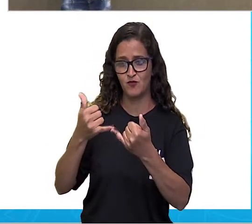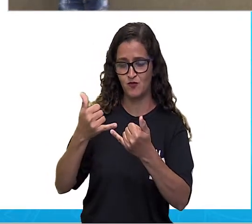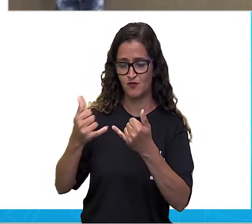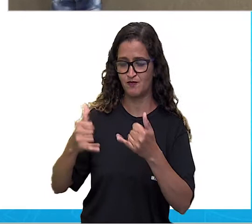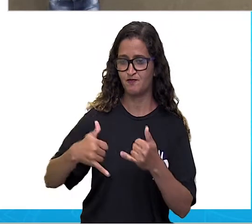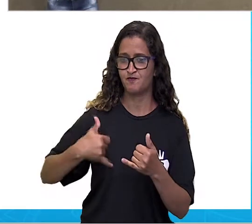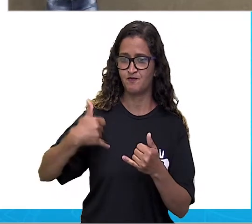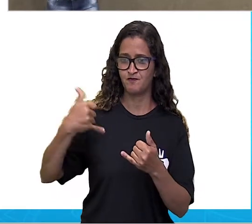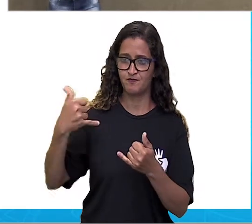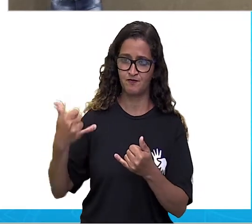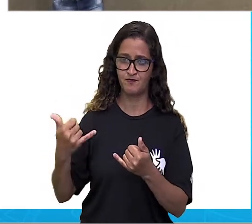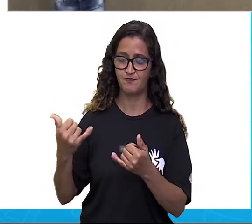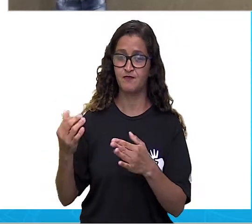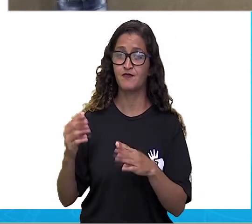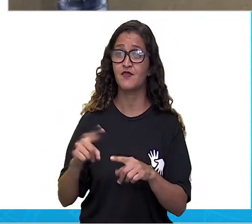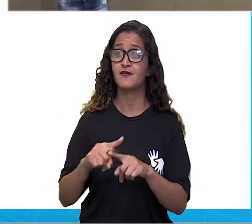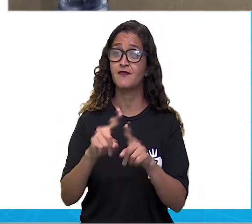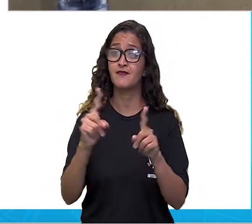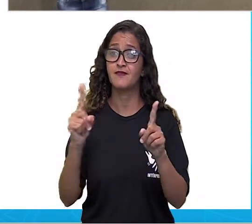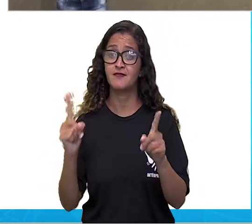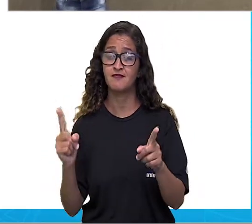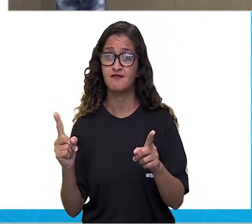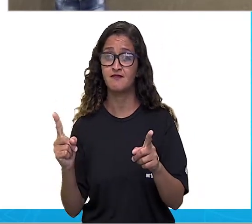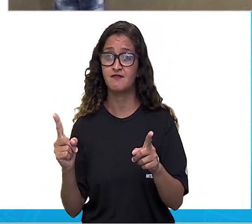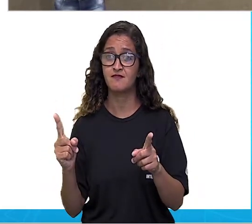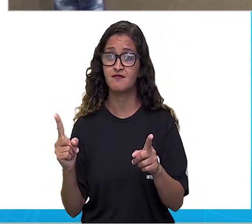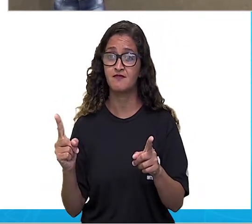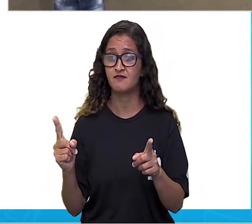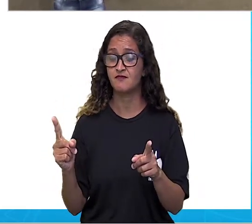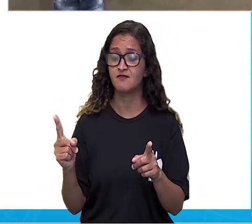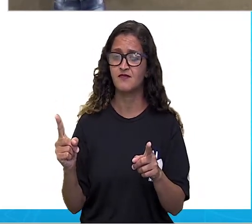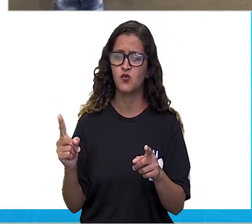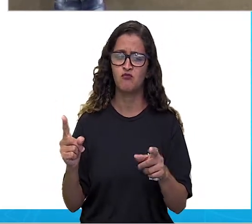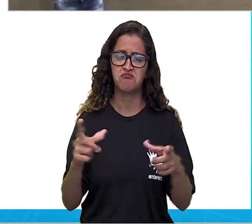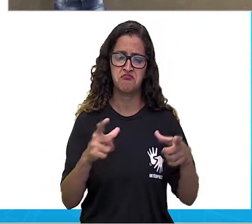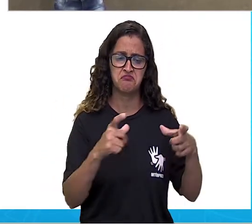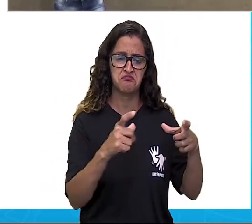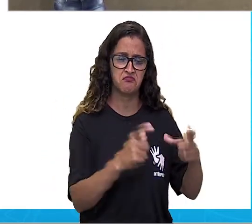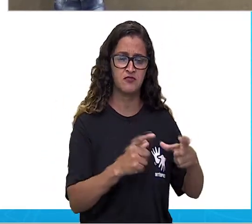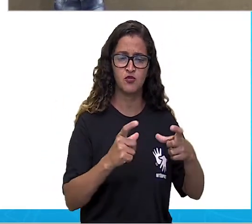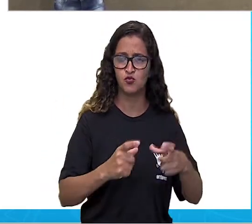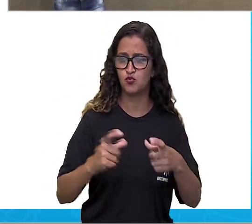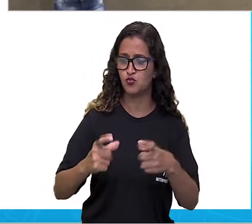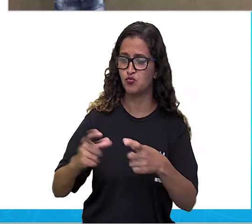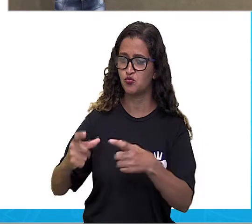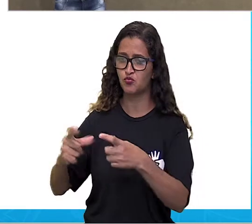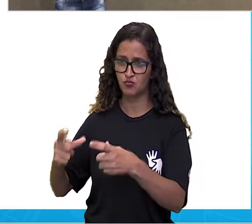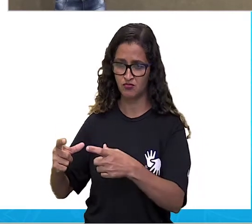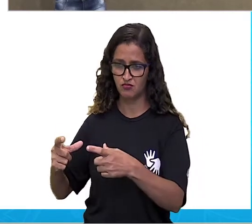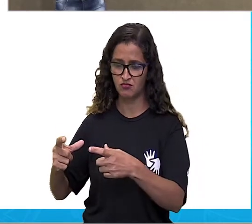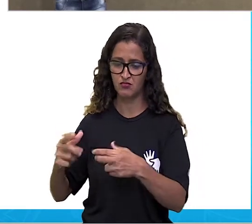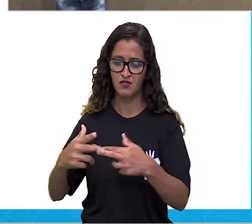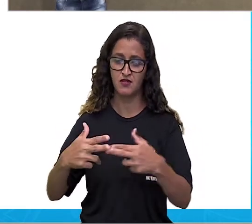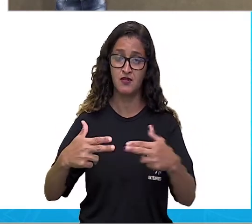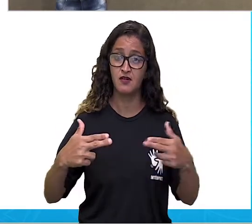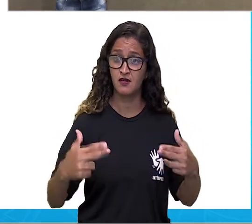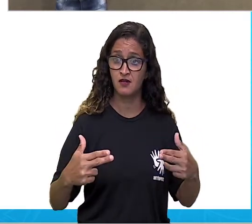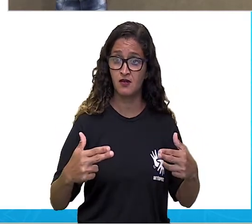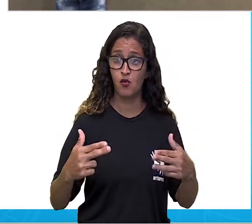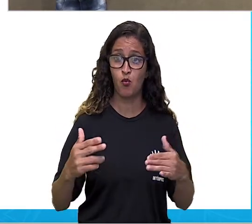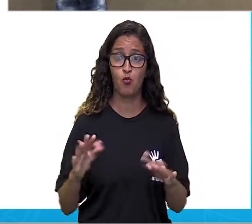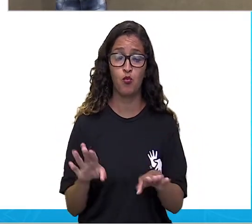idade. Mas quando você está em algum lugar, quando você está num grupo, por exemplo, num grupo numa